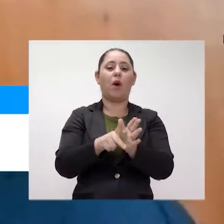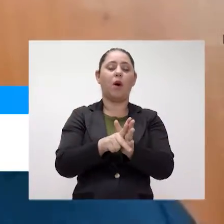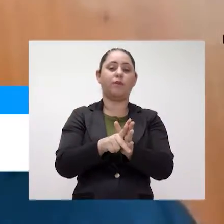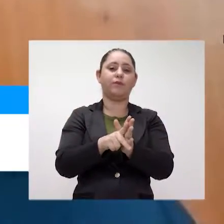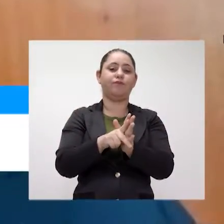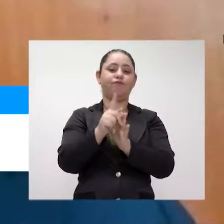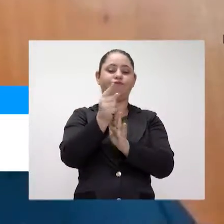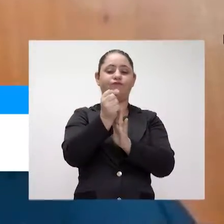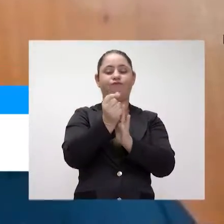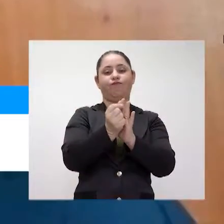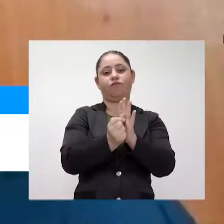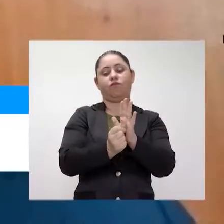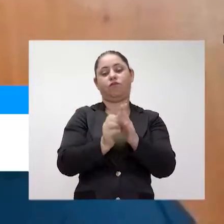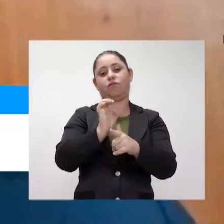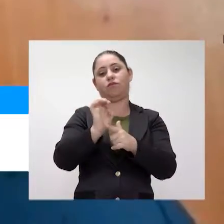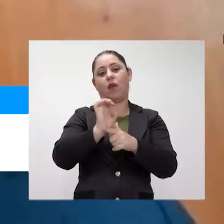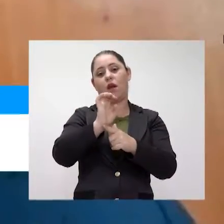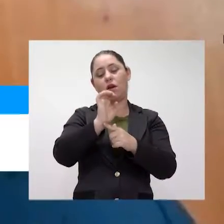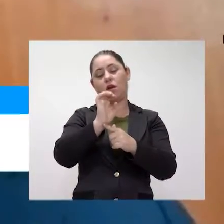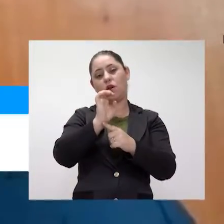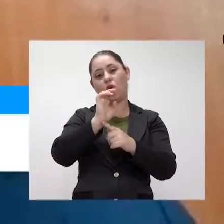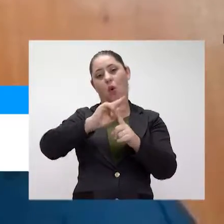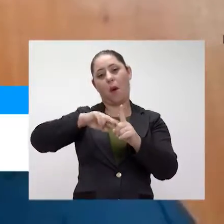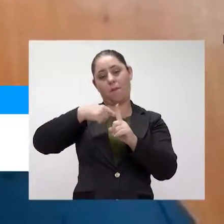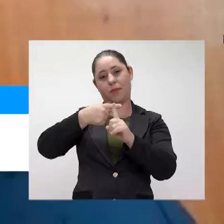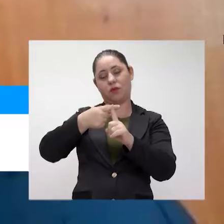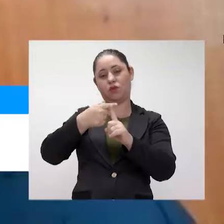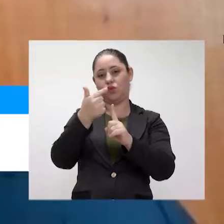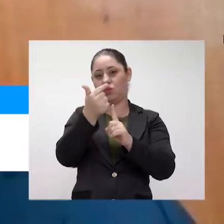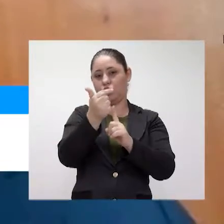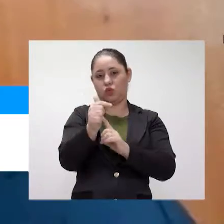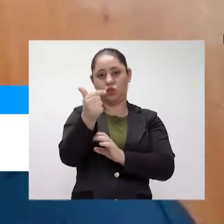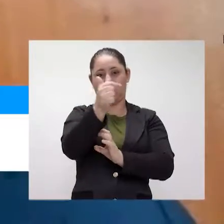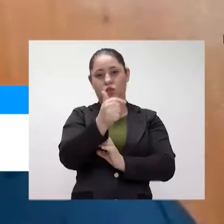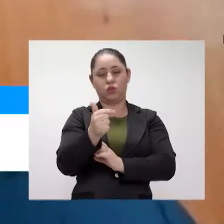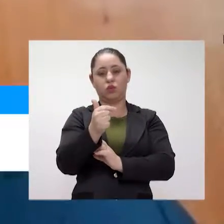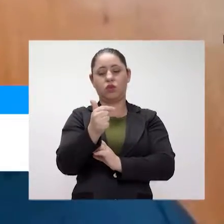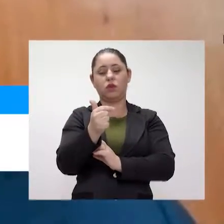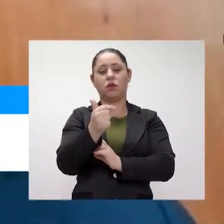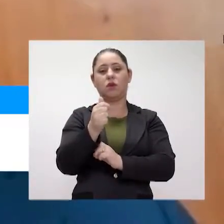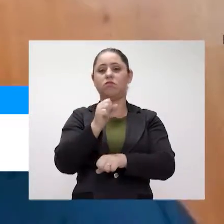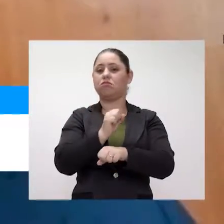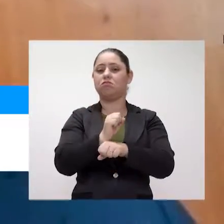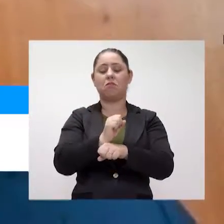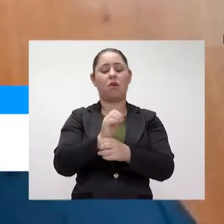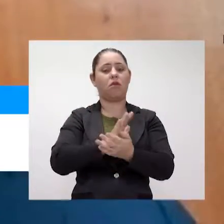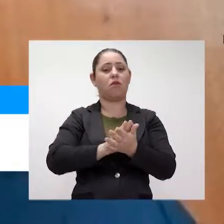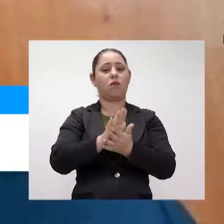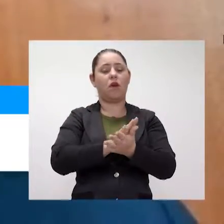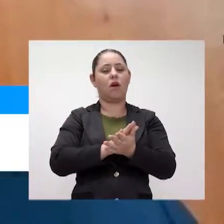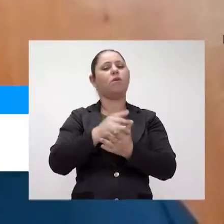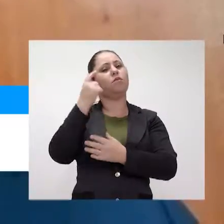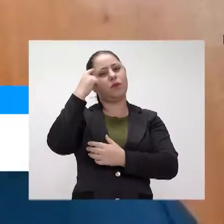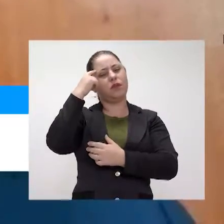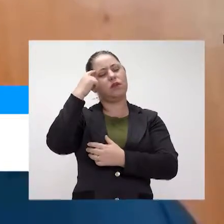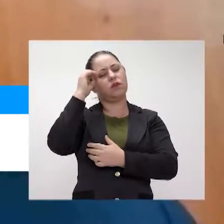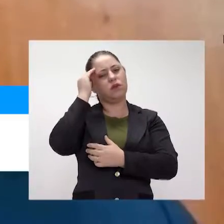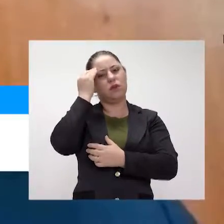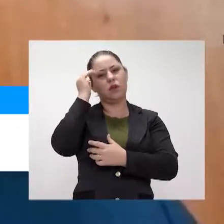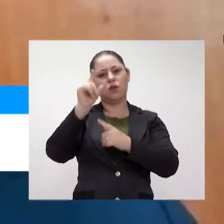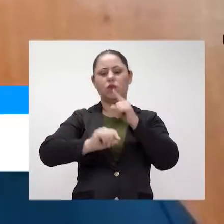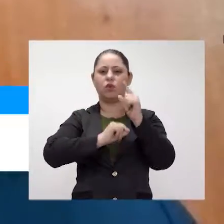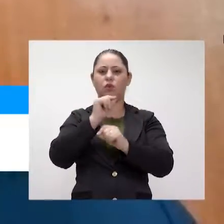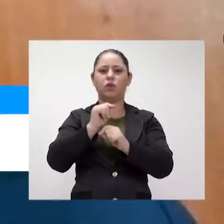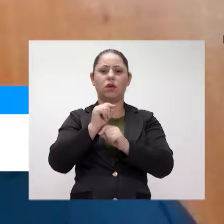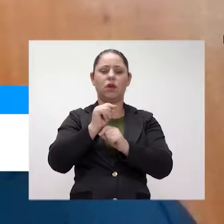do Estado de uma forma adicional, né? Não havia essa previsão. Então, acho,